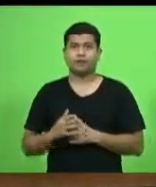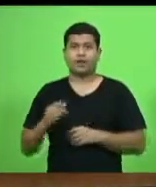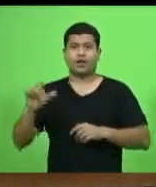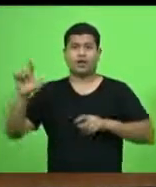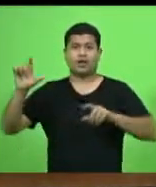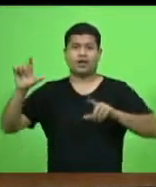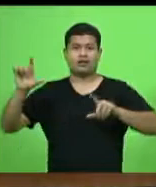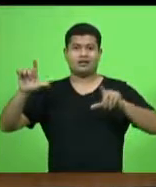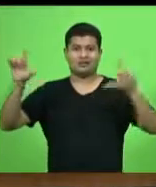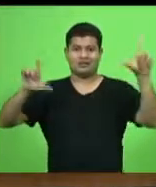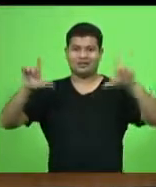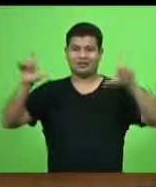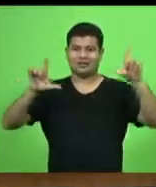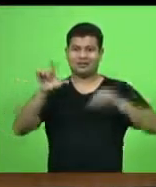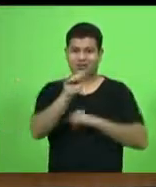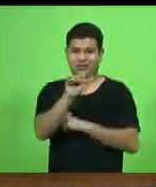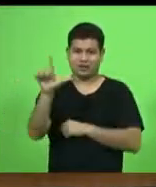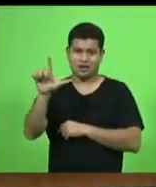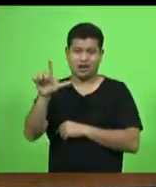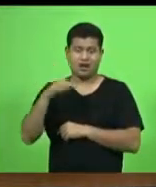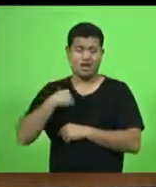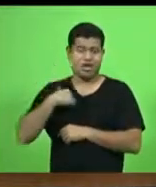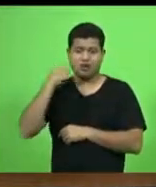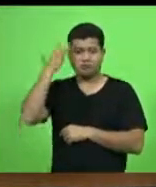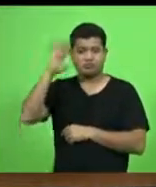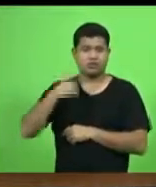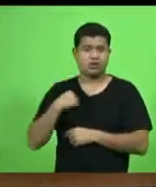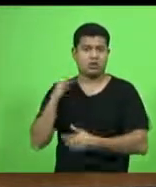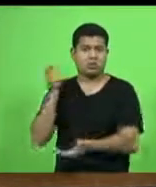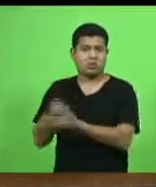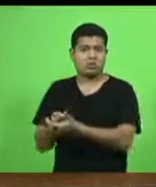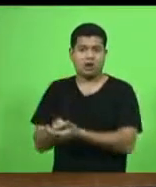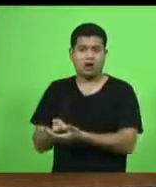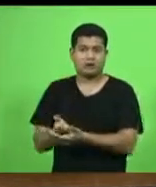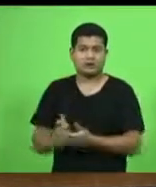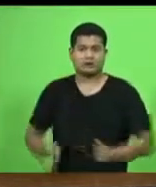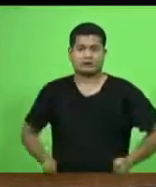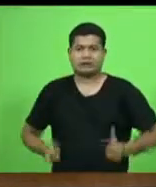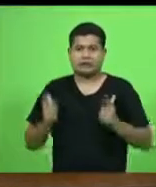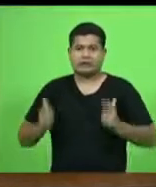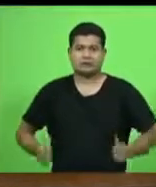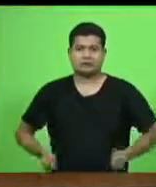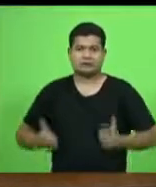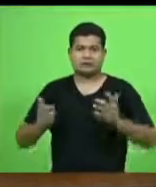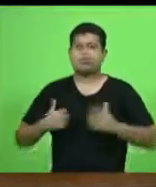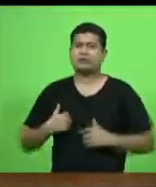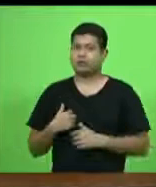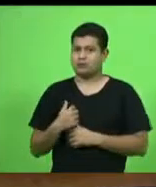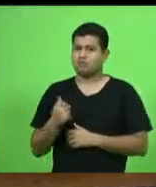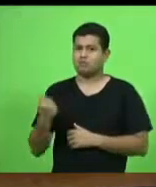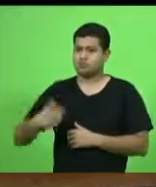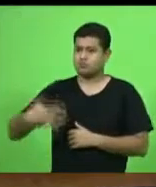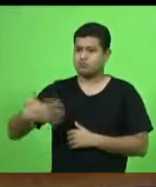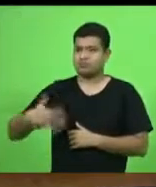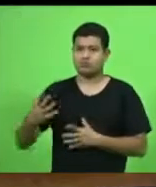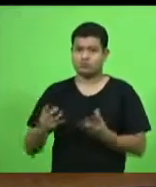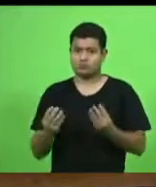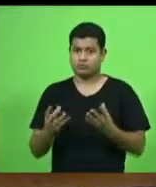quanto é que custa para a Assembleia Legislativa, a imprensa, não sei quanto é que custa para a Assembleia, deve custar muito dinheiro.